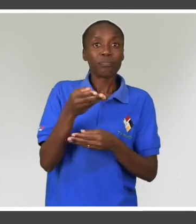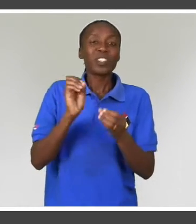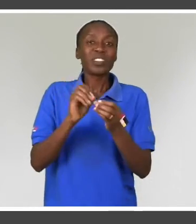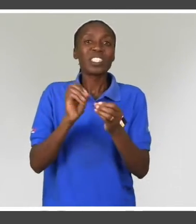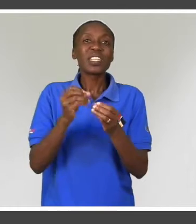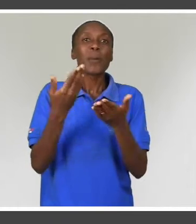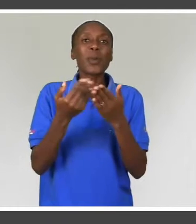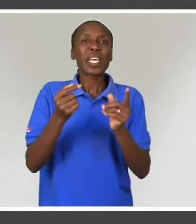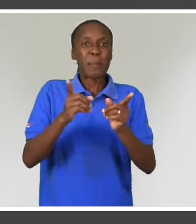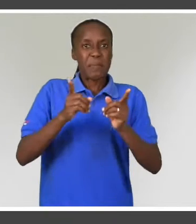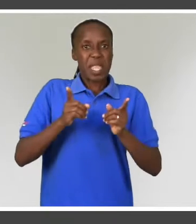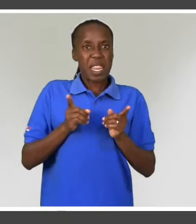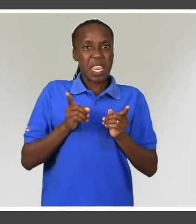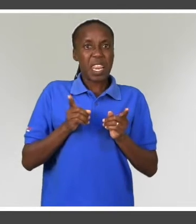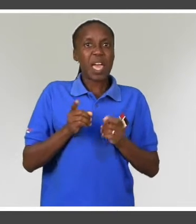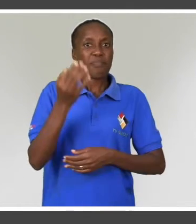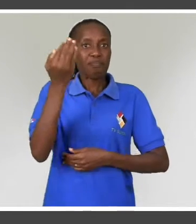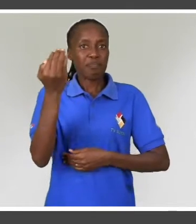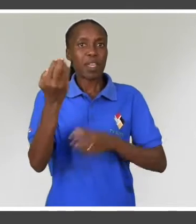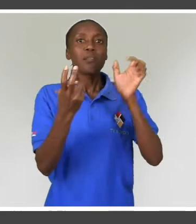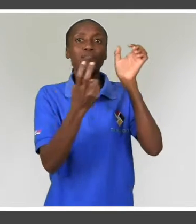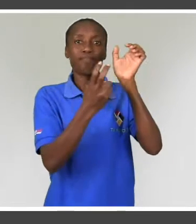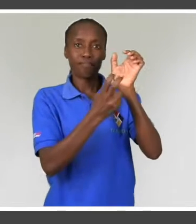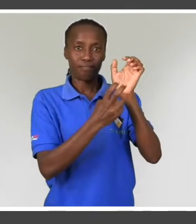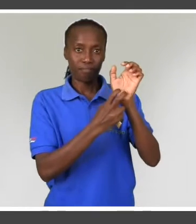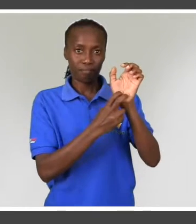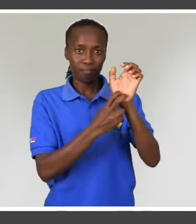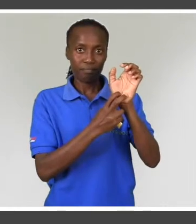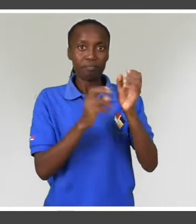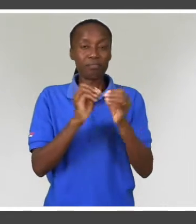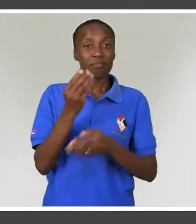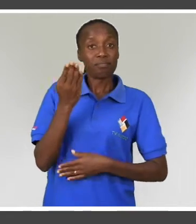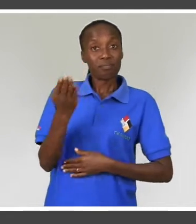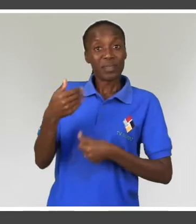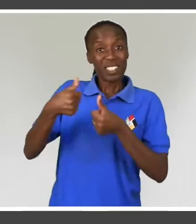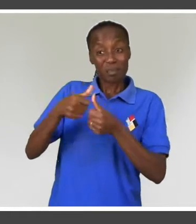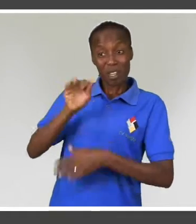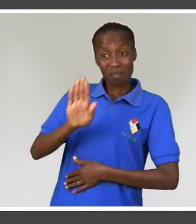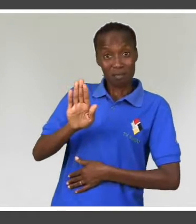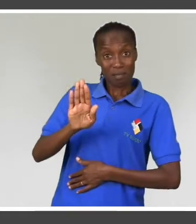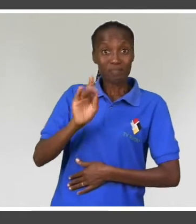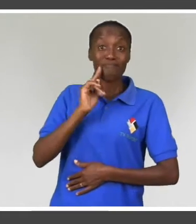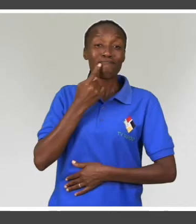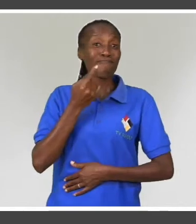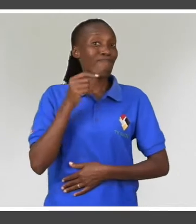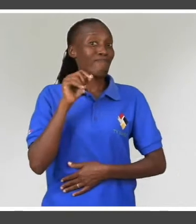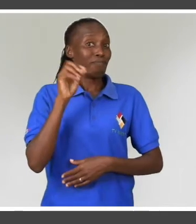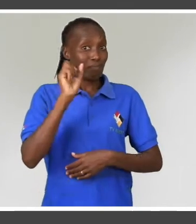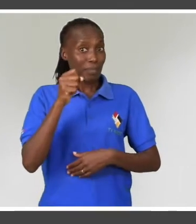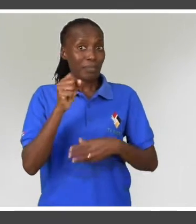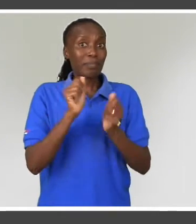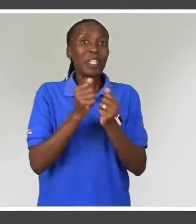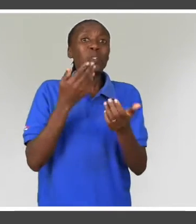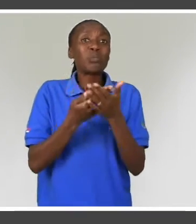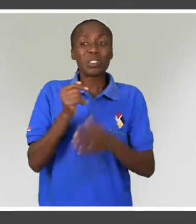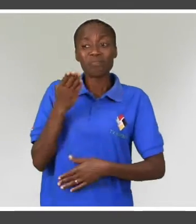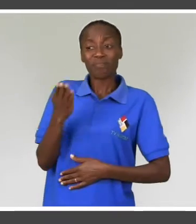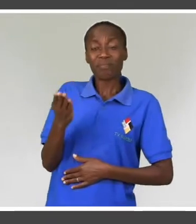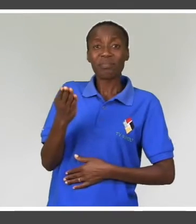Aconteceu os mogos, vestia violação de mim. Violação? Violação, violação. A menor de idade. Essa era a tua namorada? É a namorada,